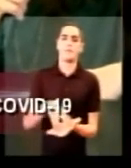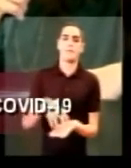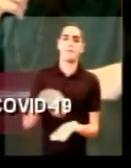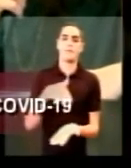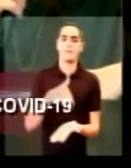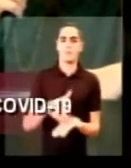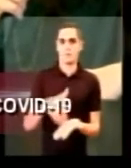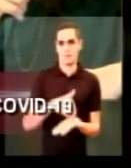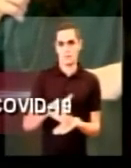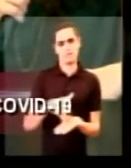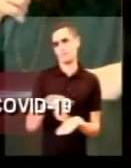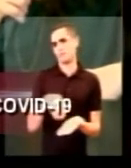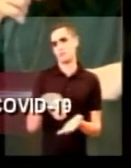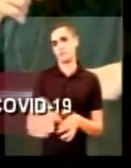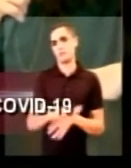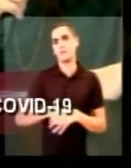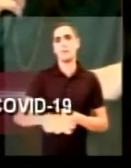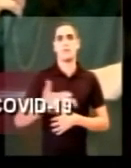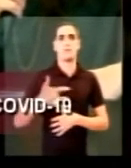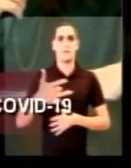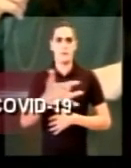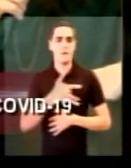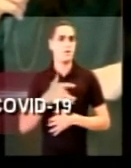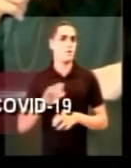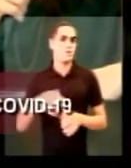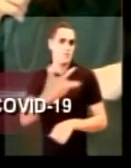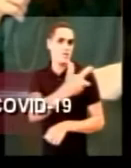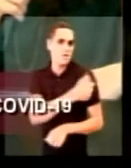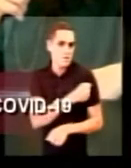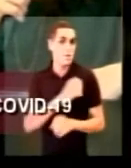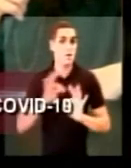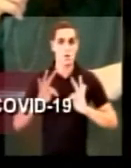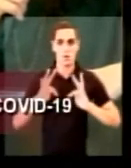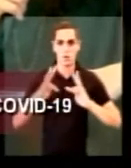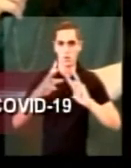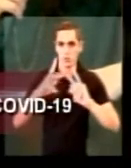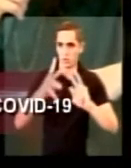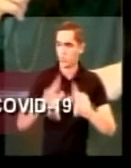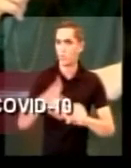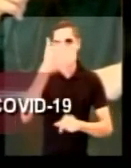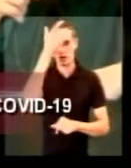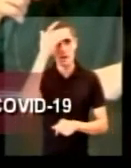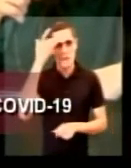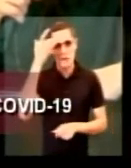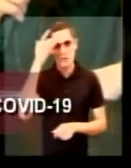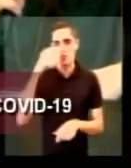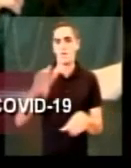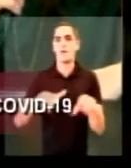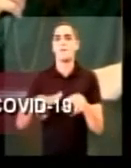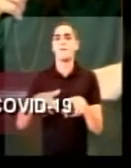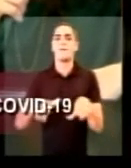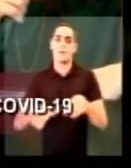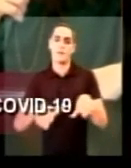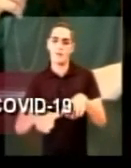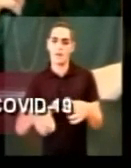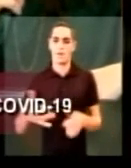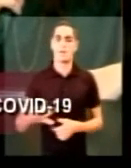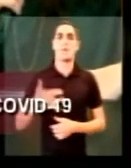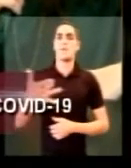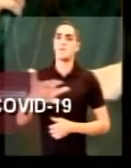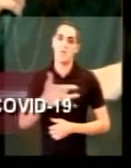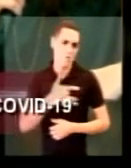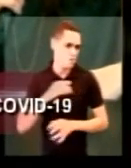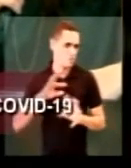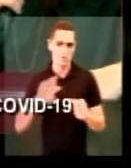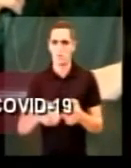profissionais, são todas as pessoas envolvidas nesse atendimento dentro de estabelecimentos de saúde, hospitais,